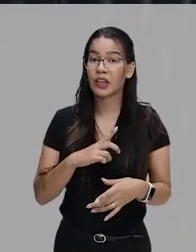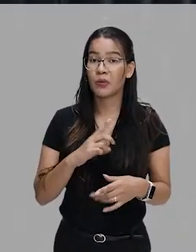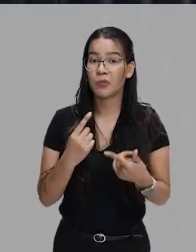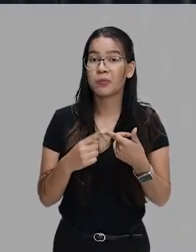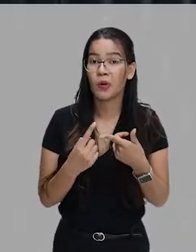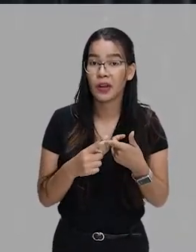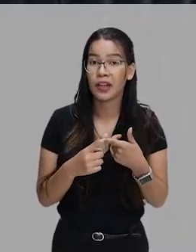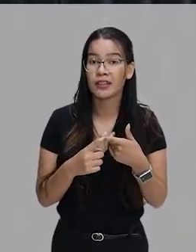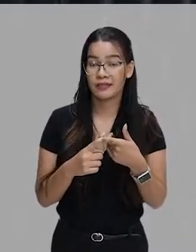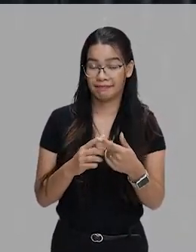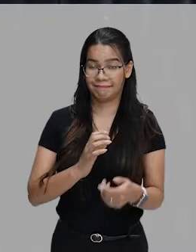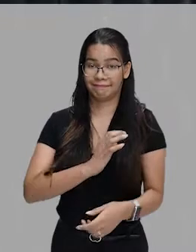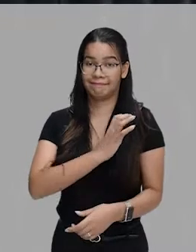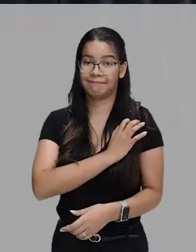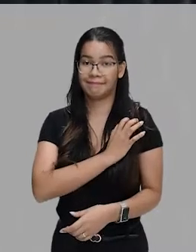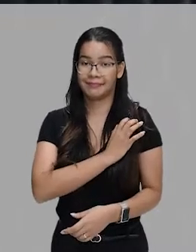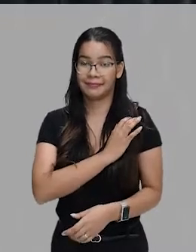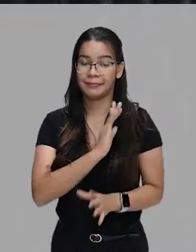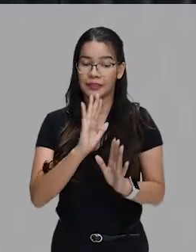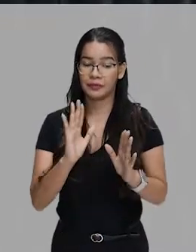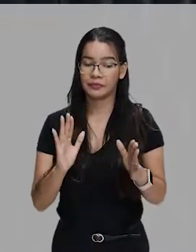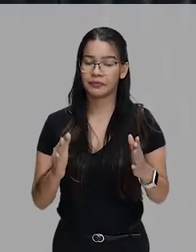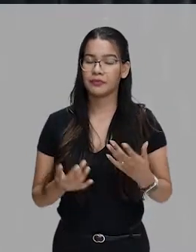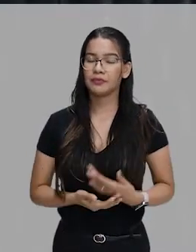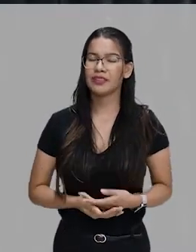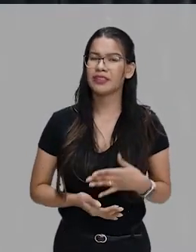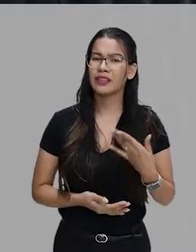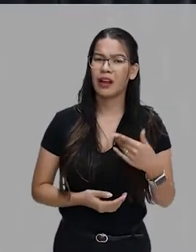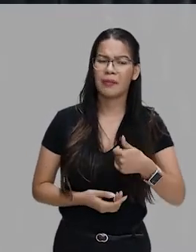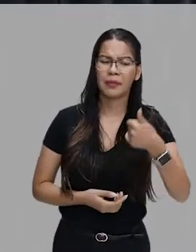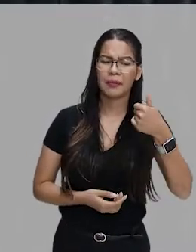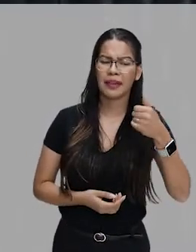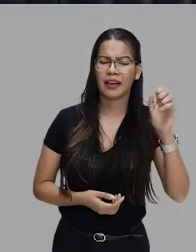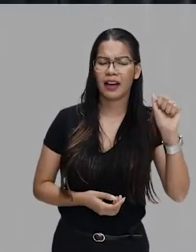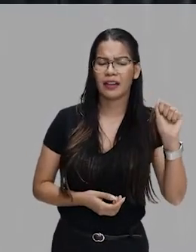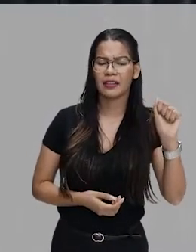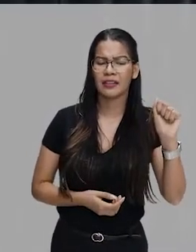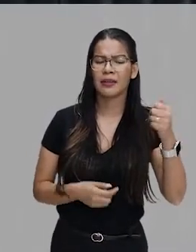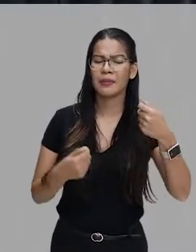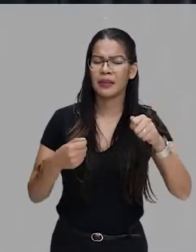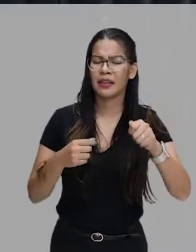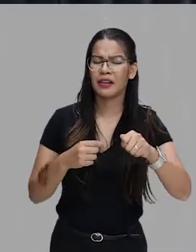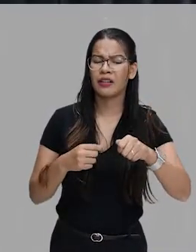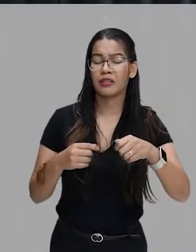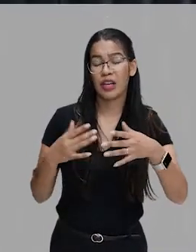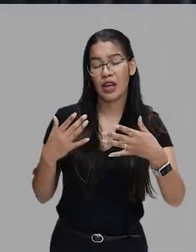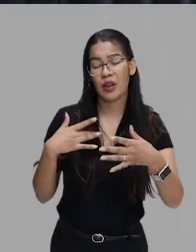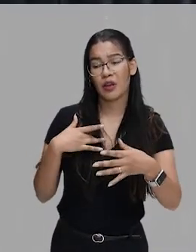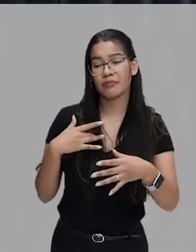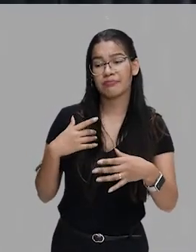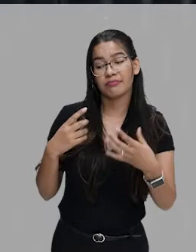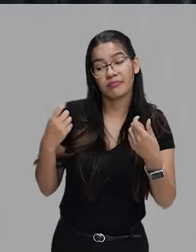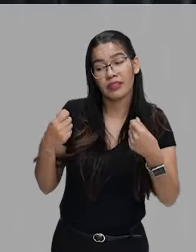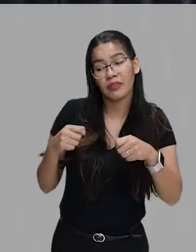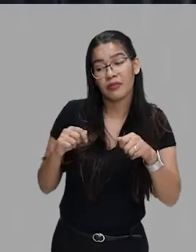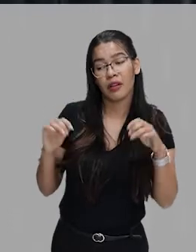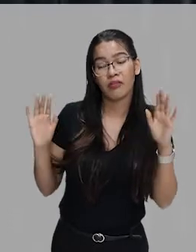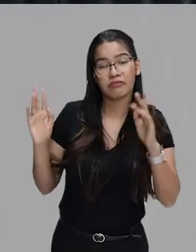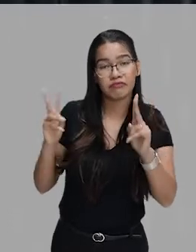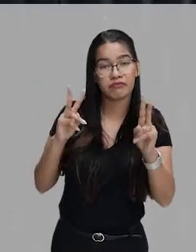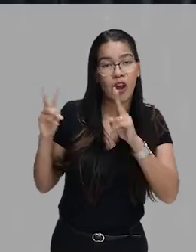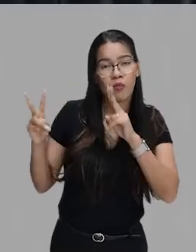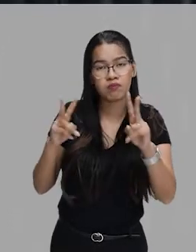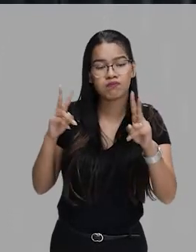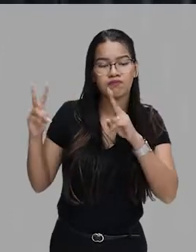orações sindéticas. Então, a primeira oração, ó, deve ter ventado bastante. Aqui eu tenho a primeira oração, a segunda é